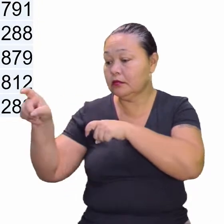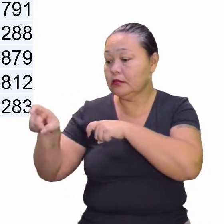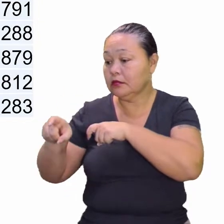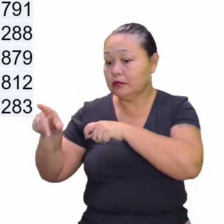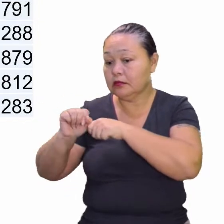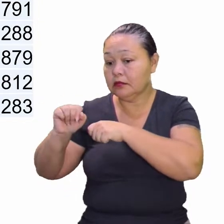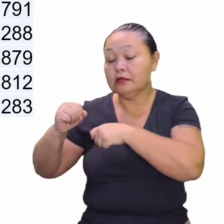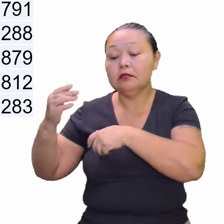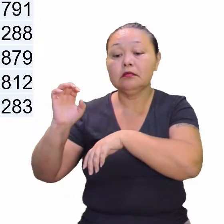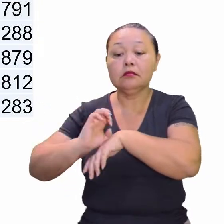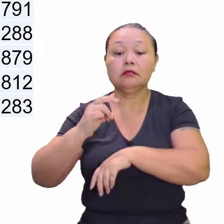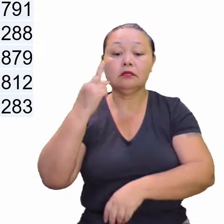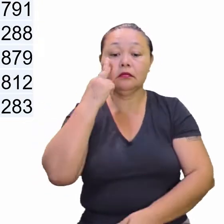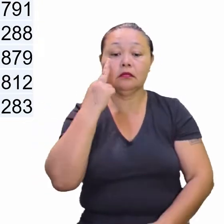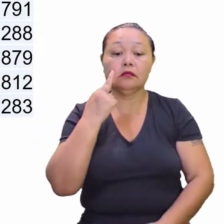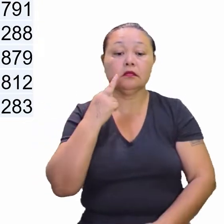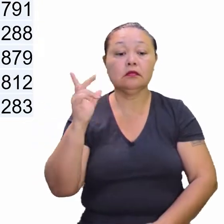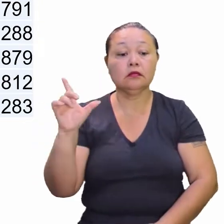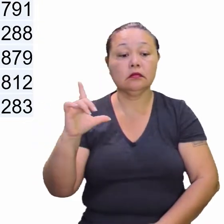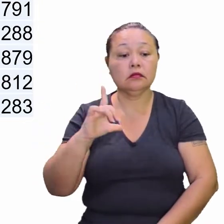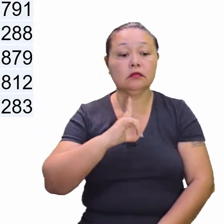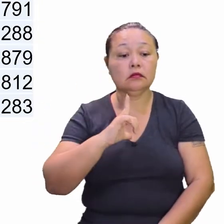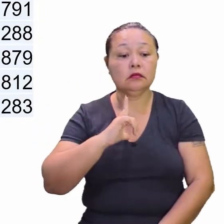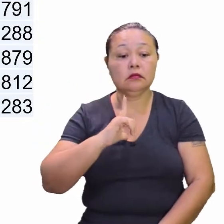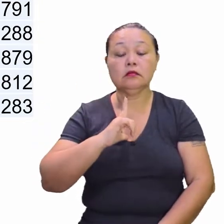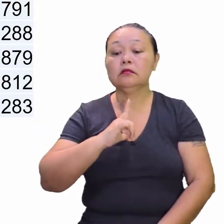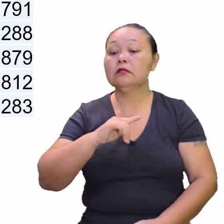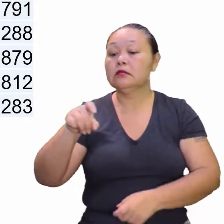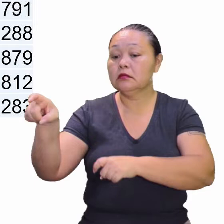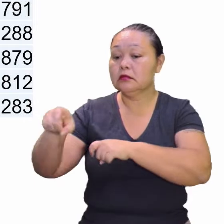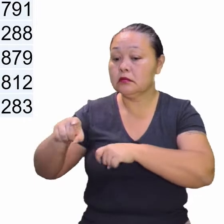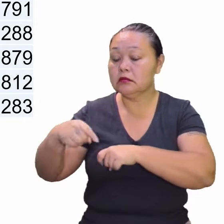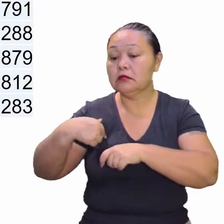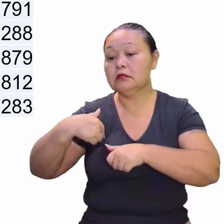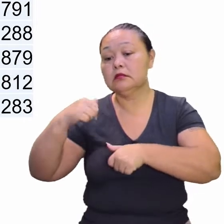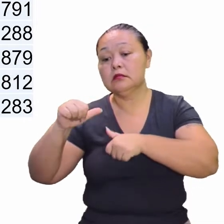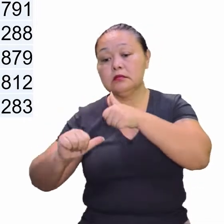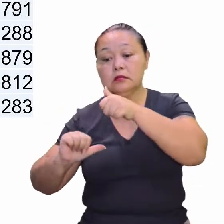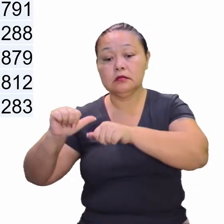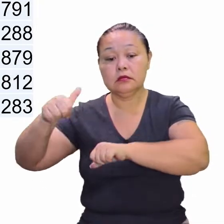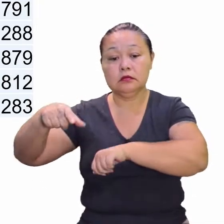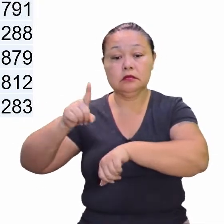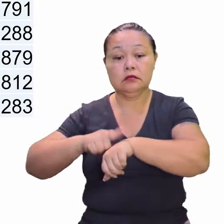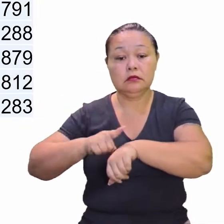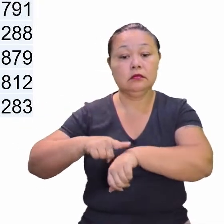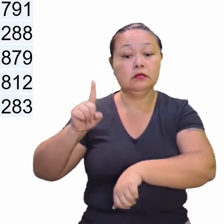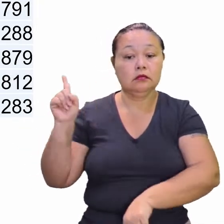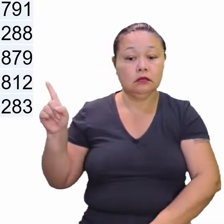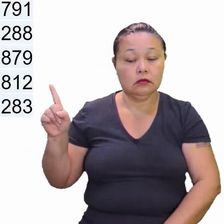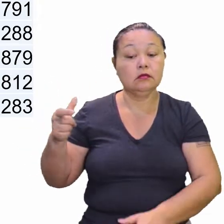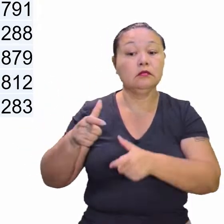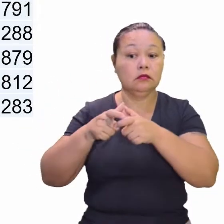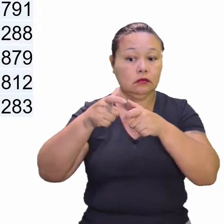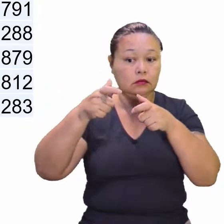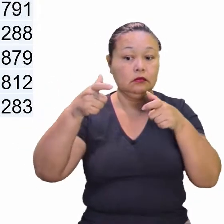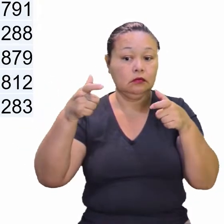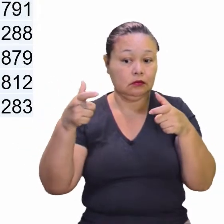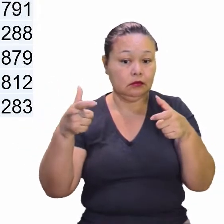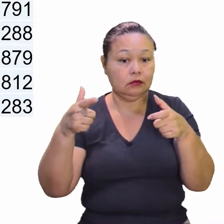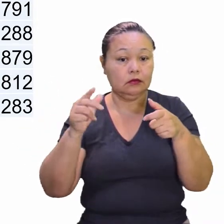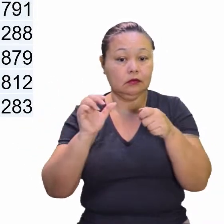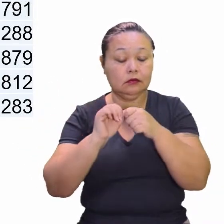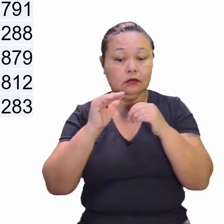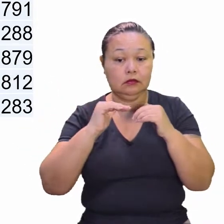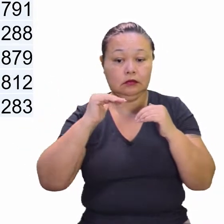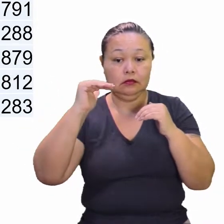agricultura em Rondônia. Isso mesmo. Então, olha só, nós temos também lavouras temporárias. Aqui sim, olha só, Rogério. Houve o crescimento, né?